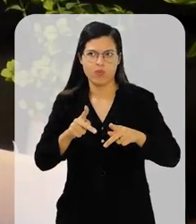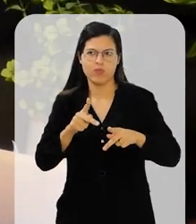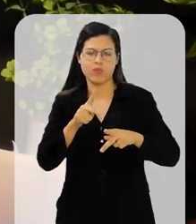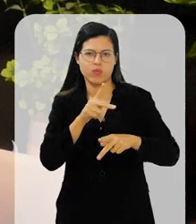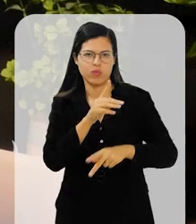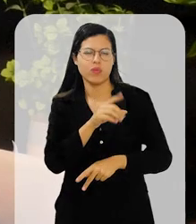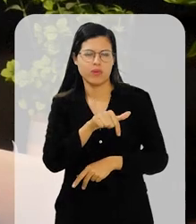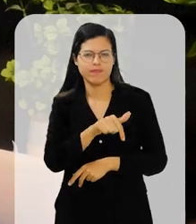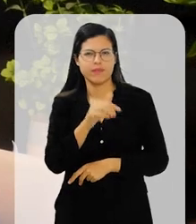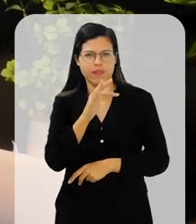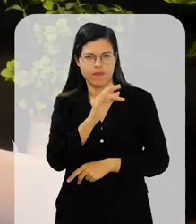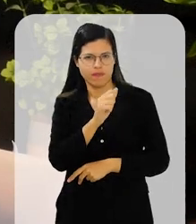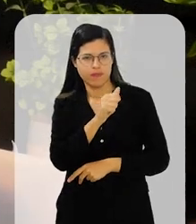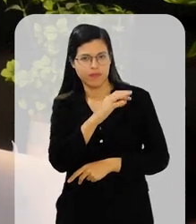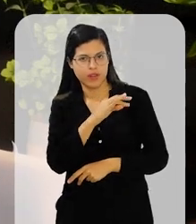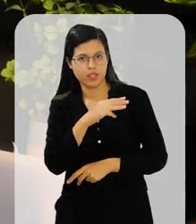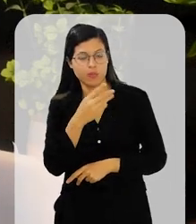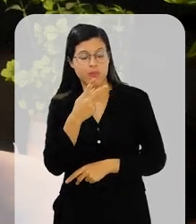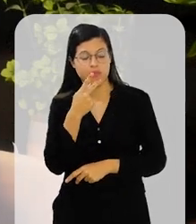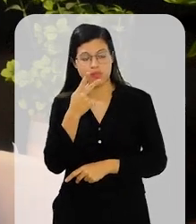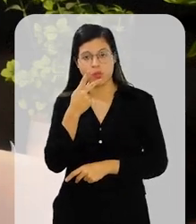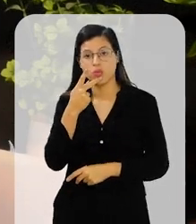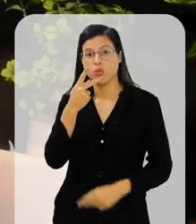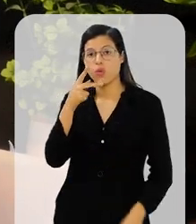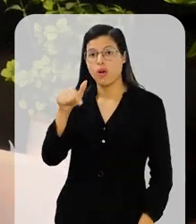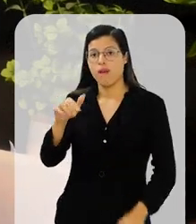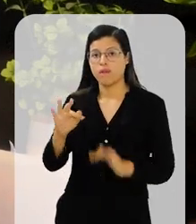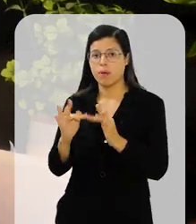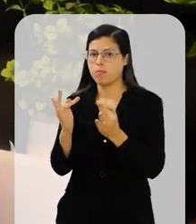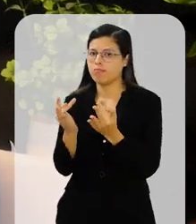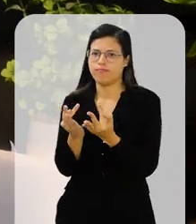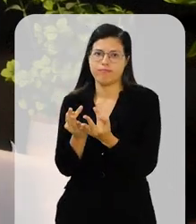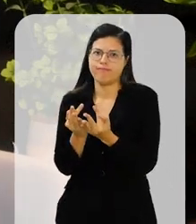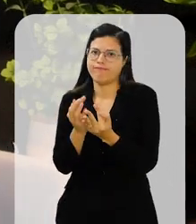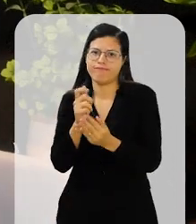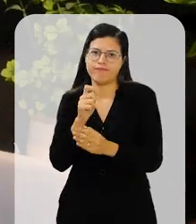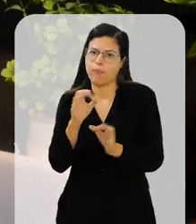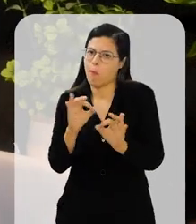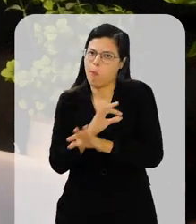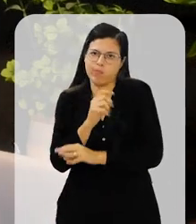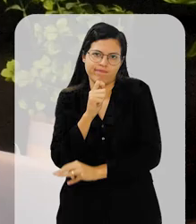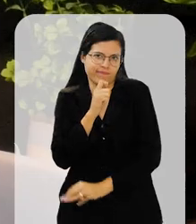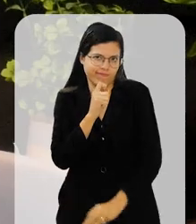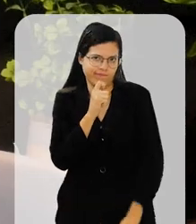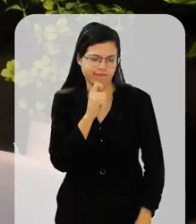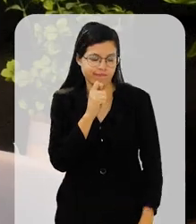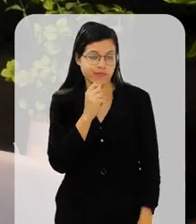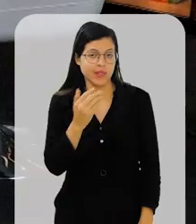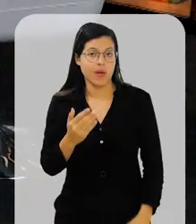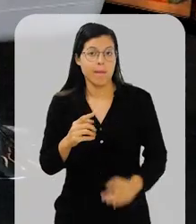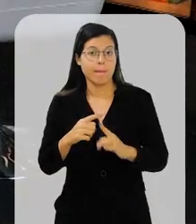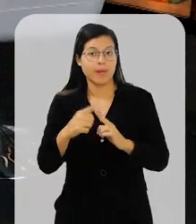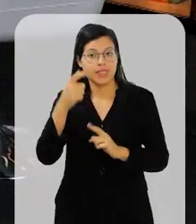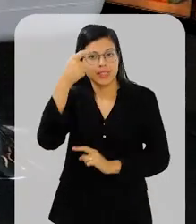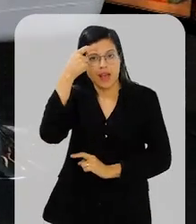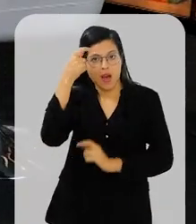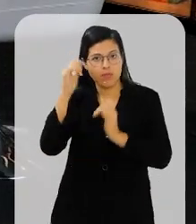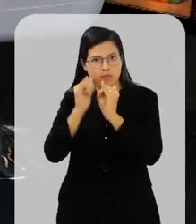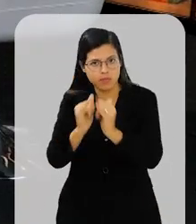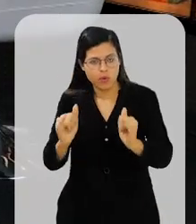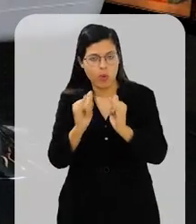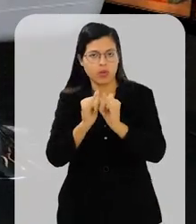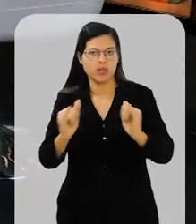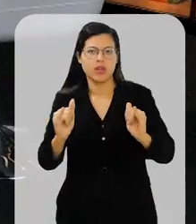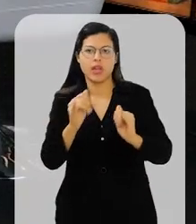como a doutora Fátima falou, a família muitas vezes está despreparada. Despreparada, a gente entendeu. Fátima colocou. Mas essa